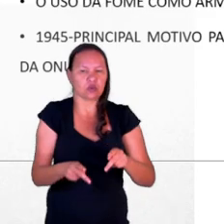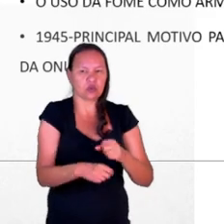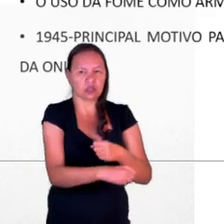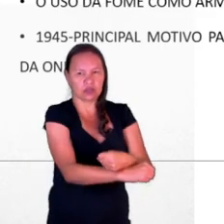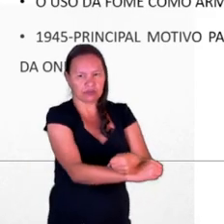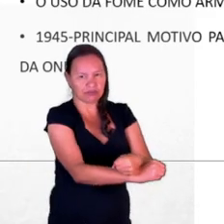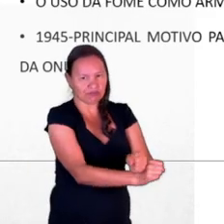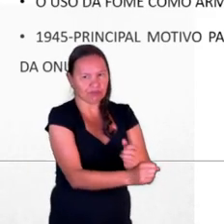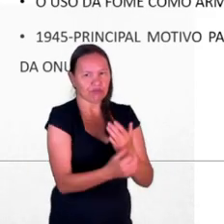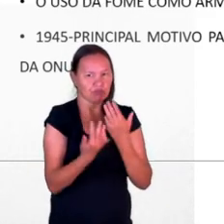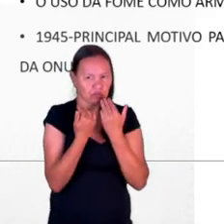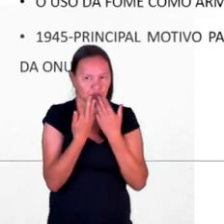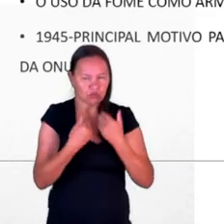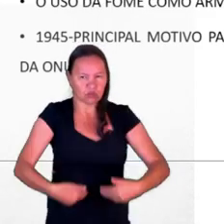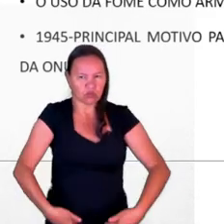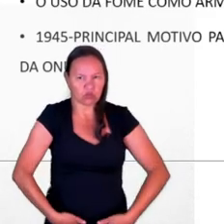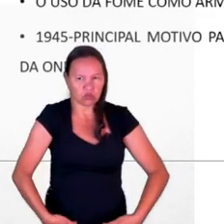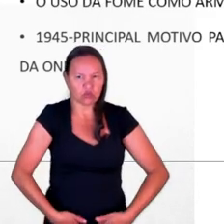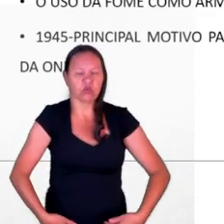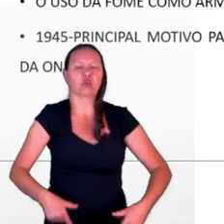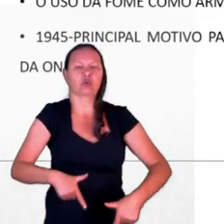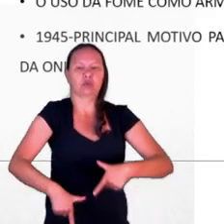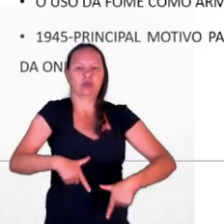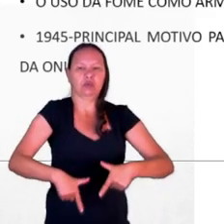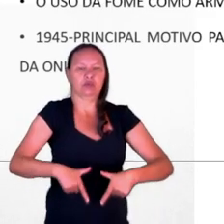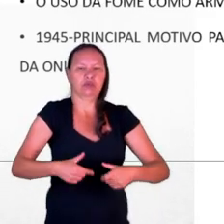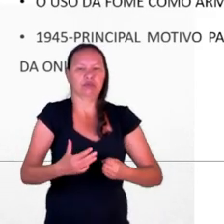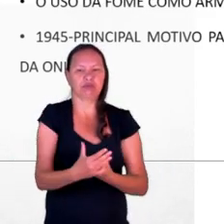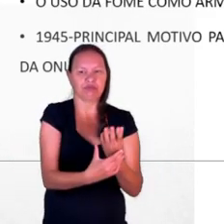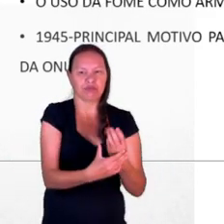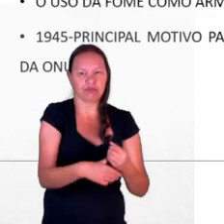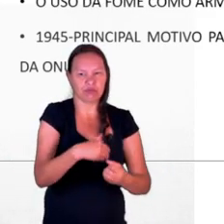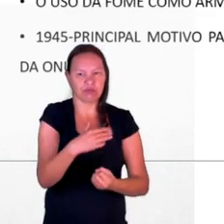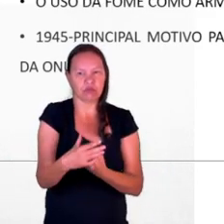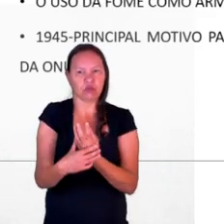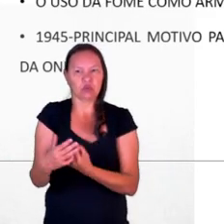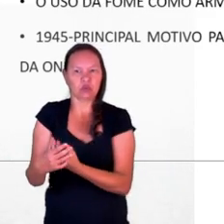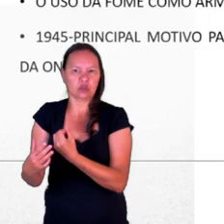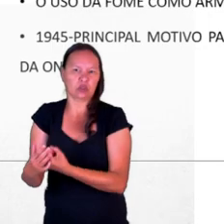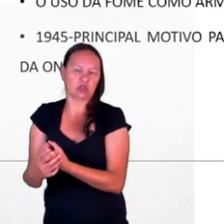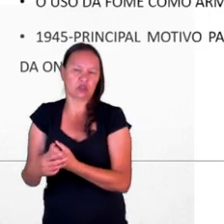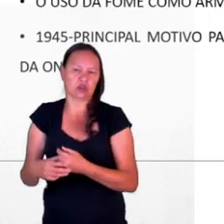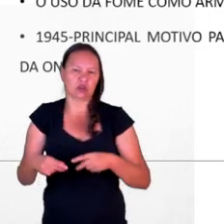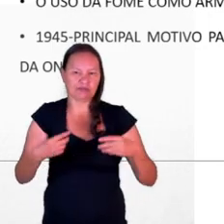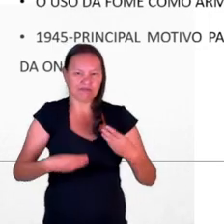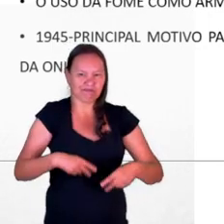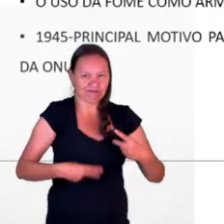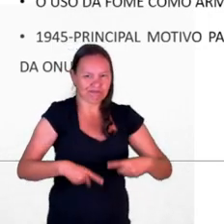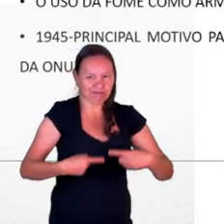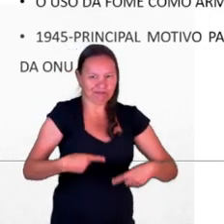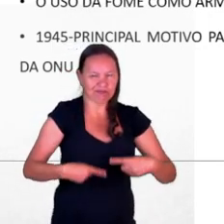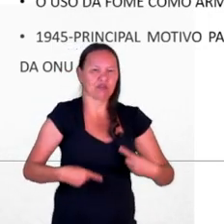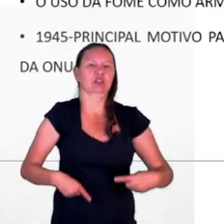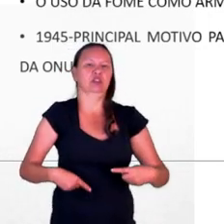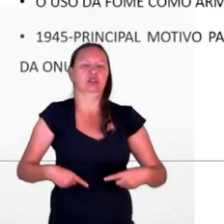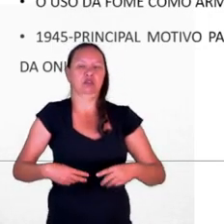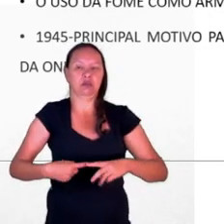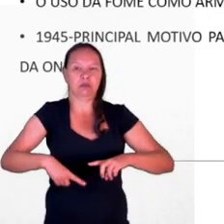com pessoas com fome sem trabalho se constroem as ditaduras Hitler utilizou